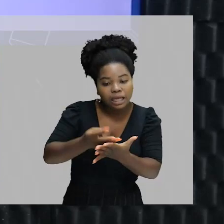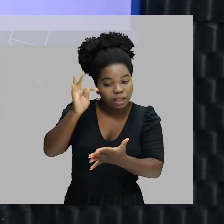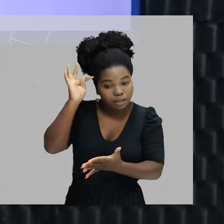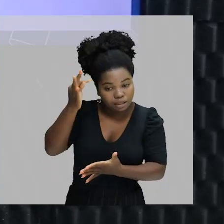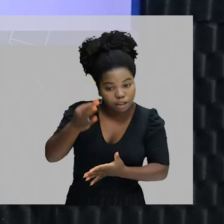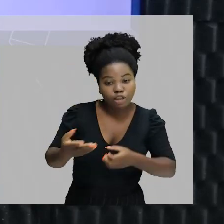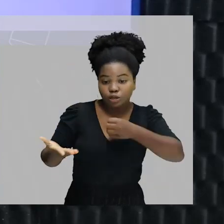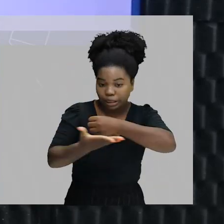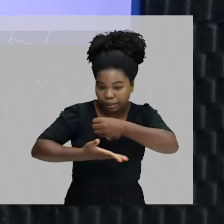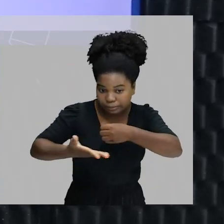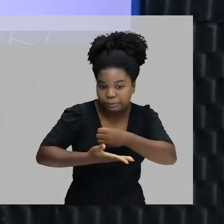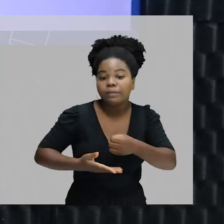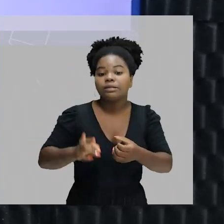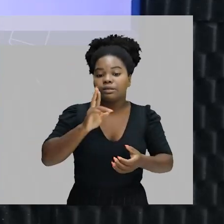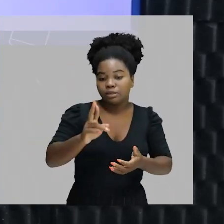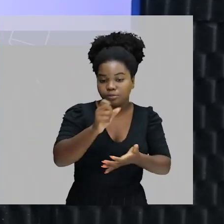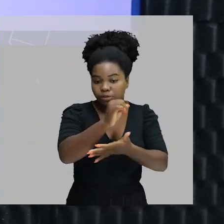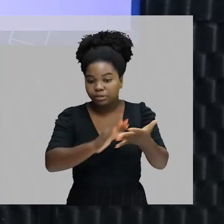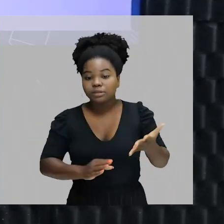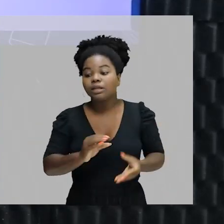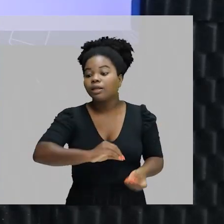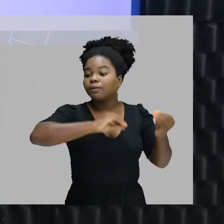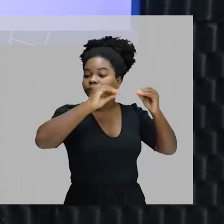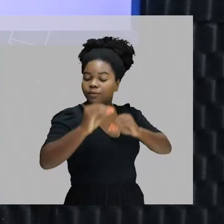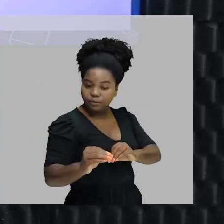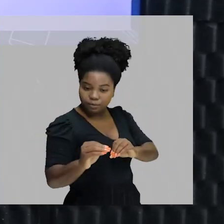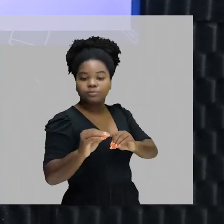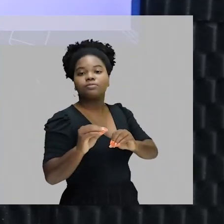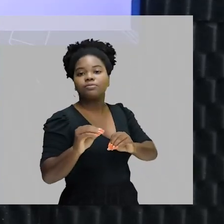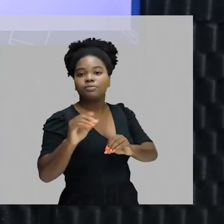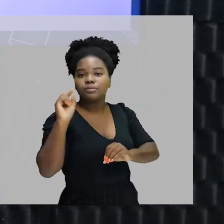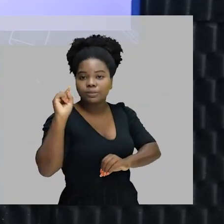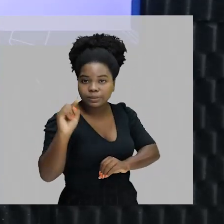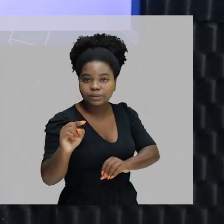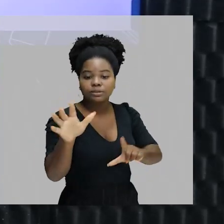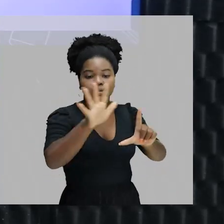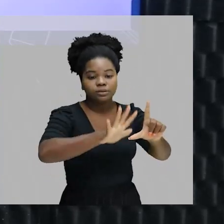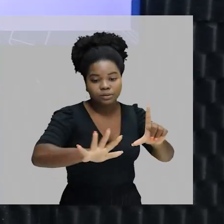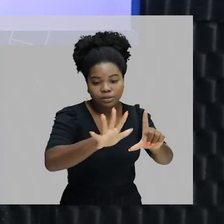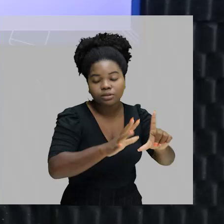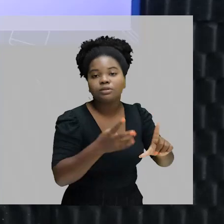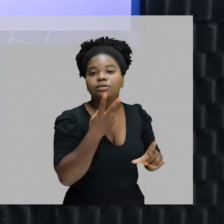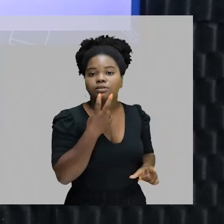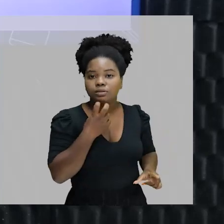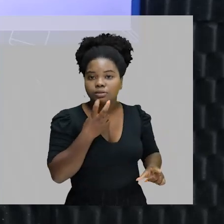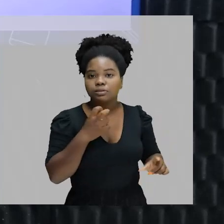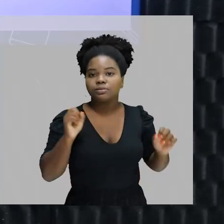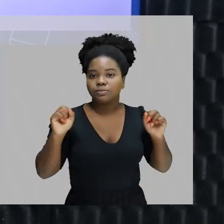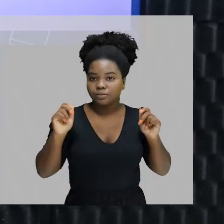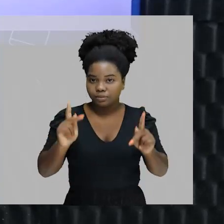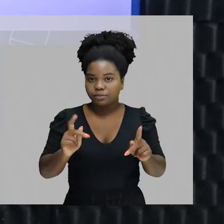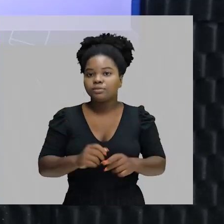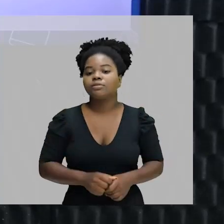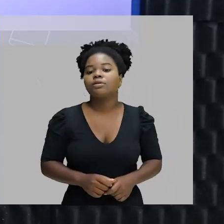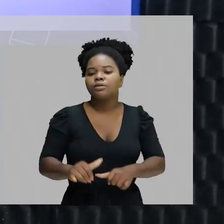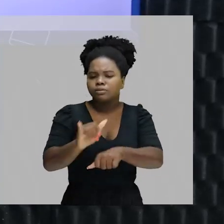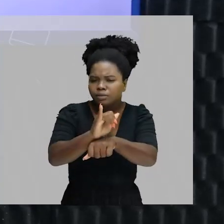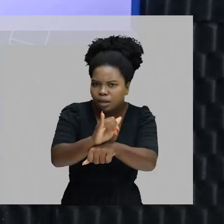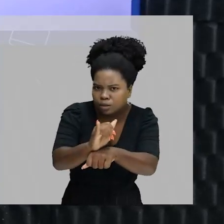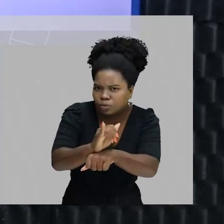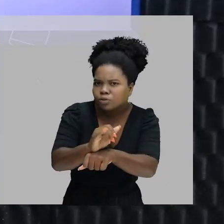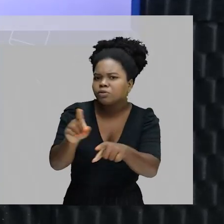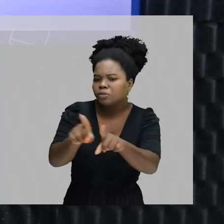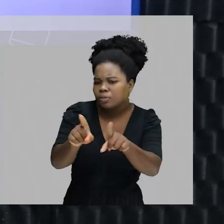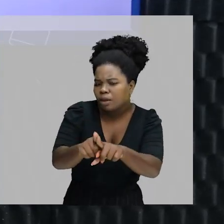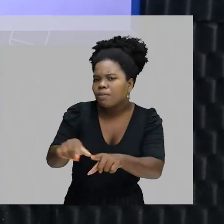embasar a resolução dessas questões, ela está disponível para ti na plataforma Gonçalves Dias. Tá lá no YouTube, galera, tem